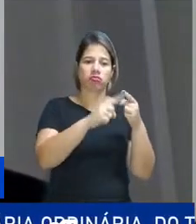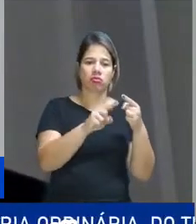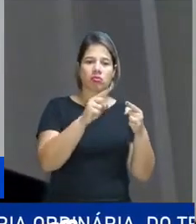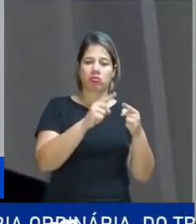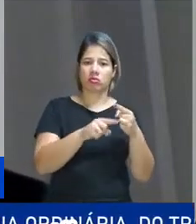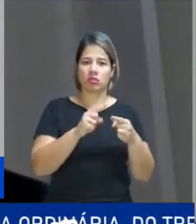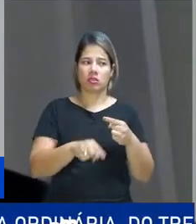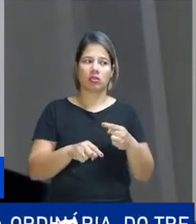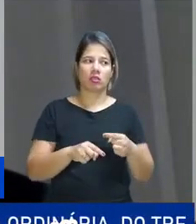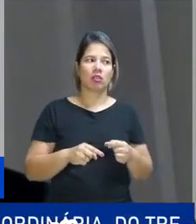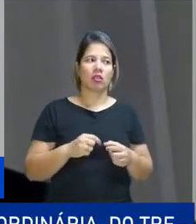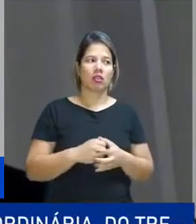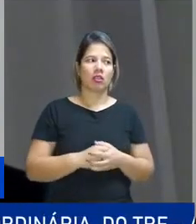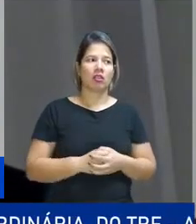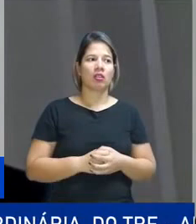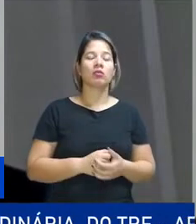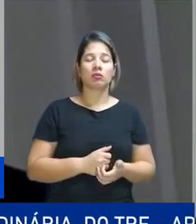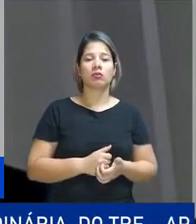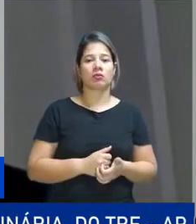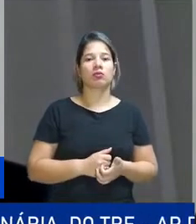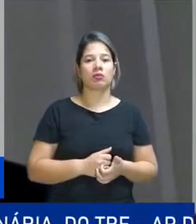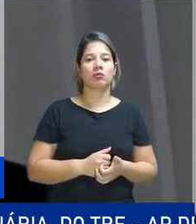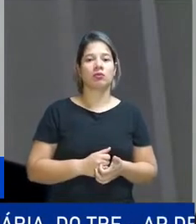do órgão técnico. Então,